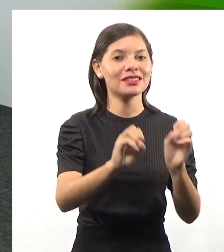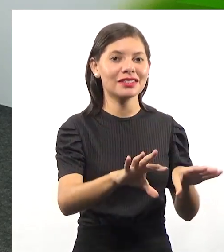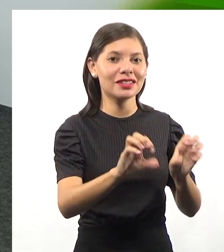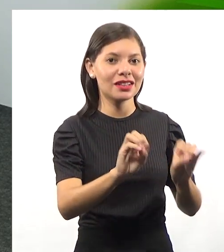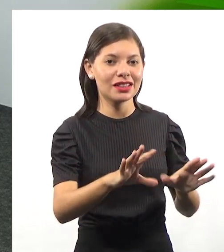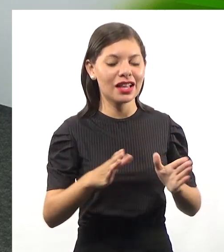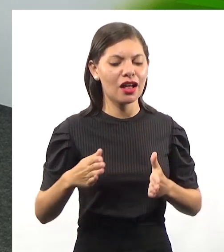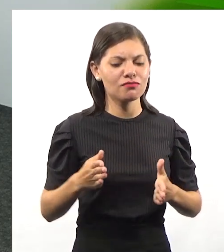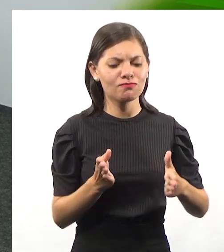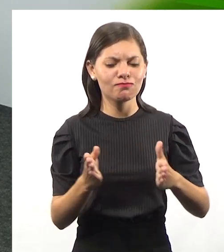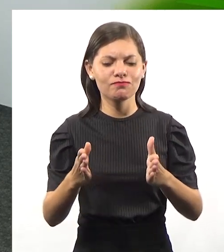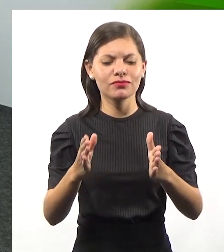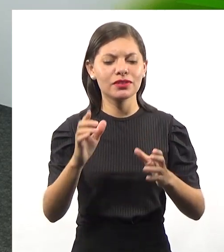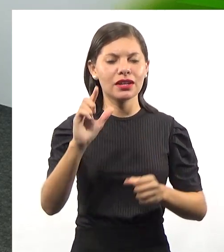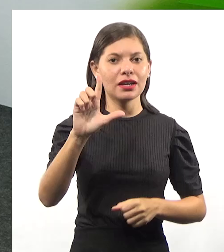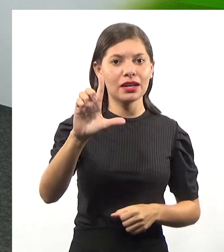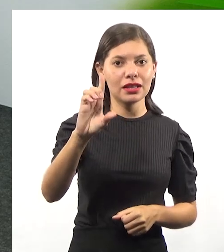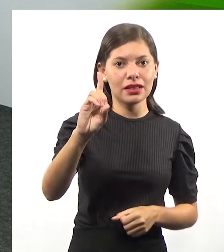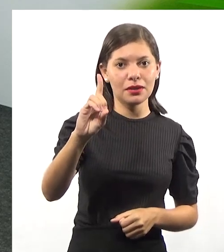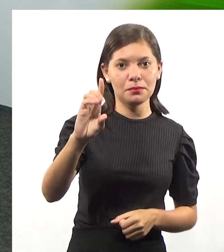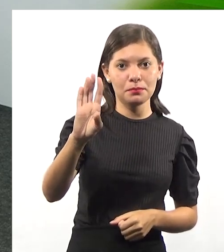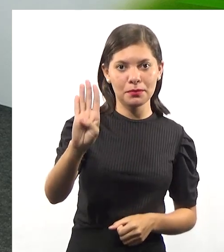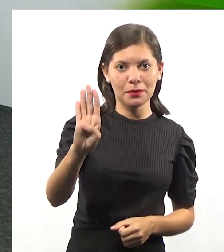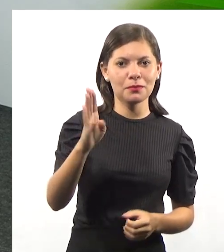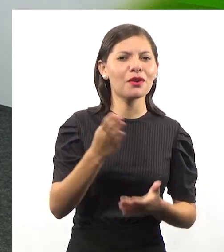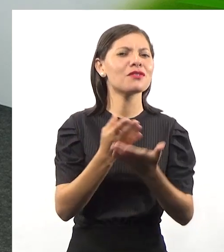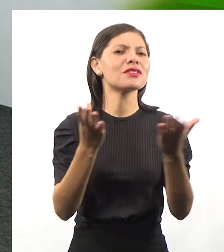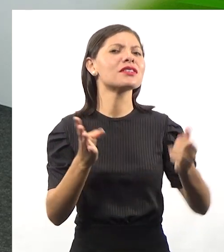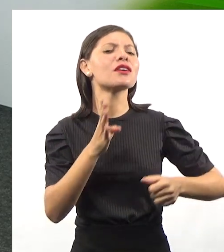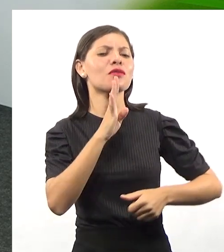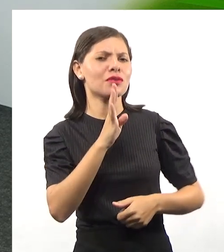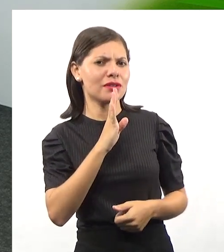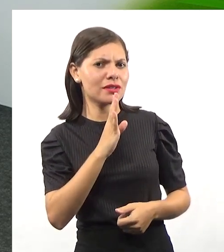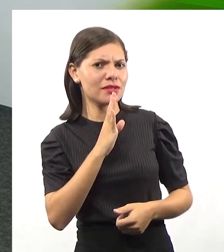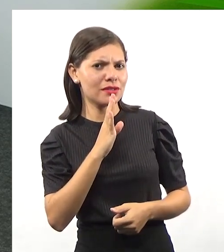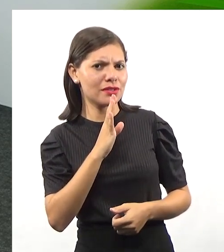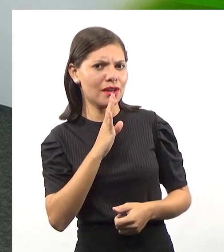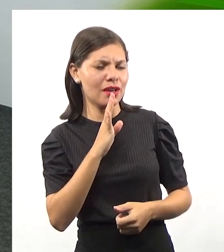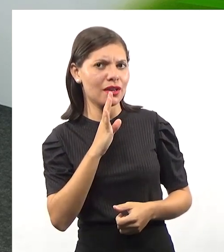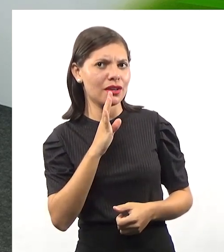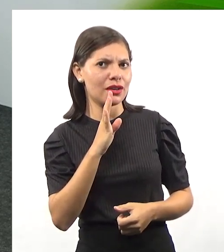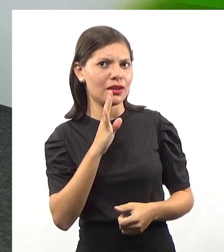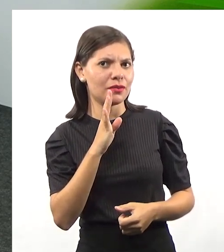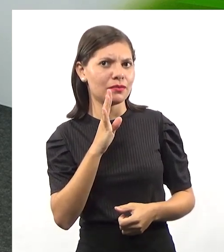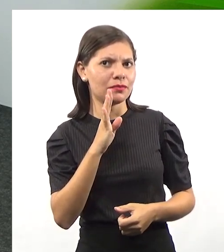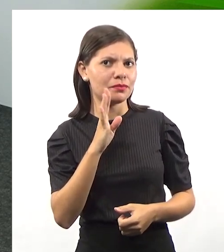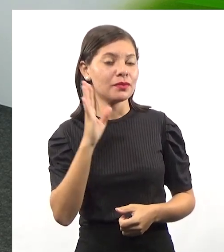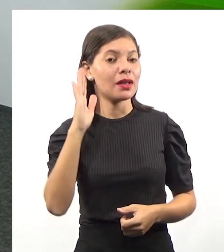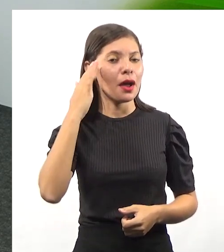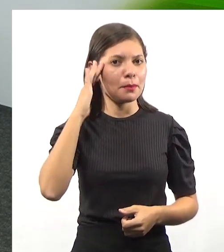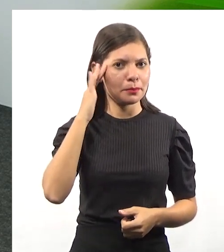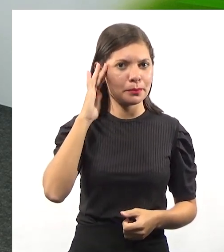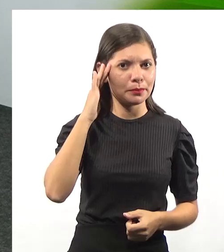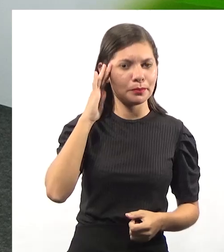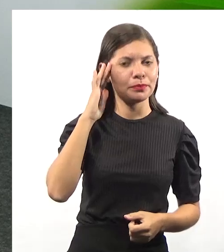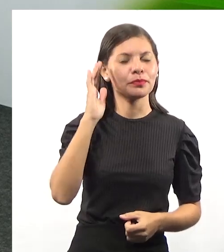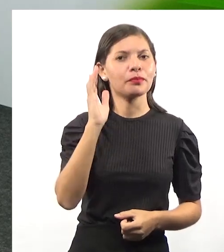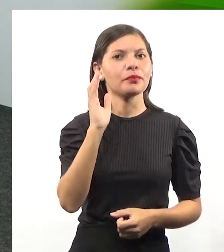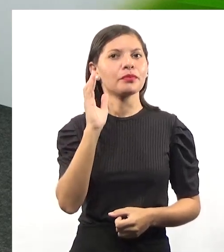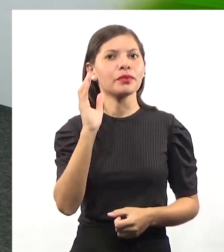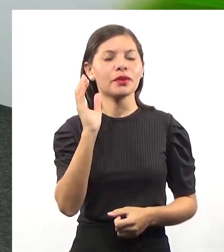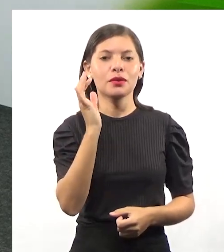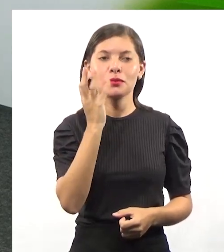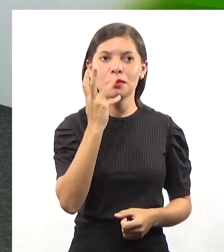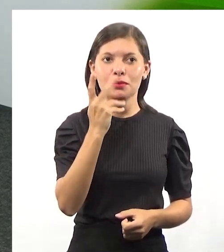na trilha LDB. Você quer saber mais? Quer conhecer sobre educação infantil? Então vem